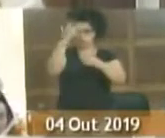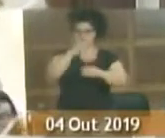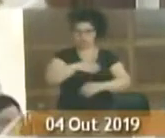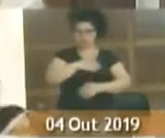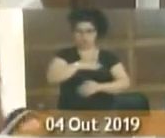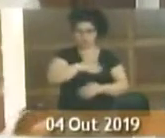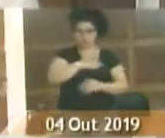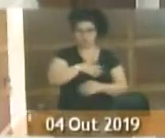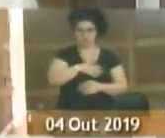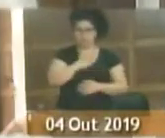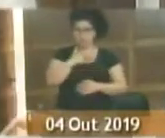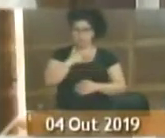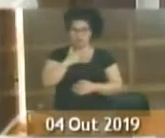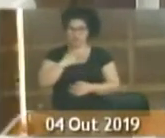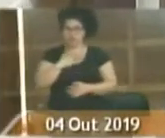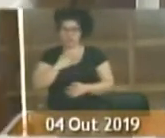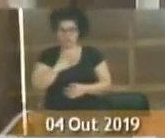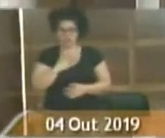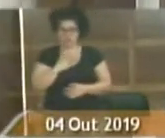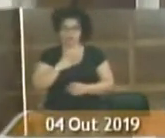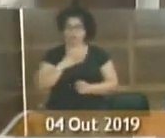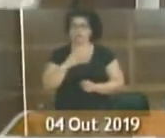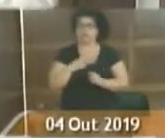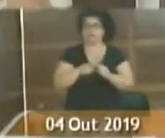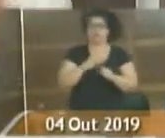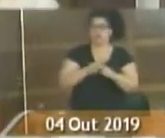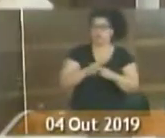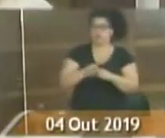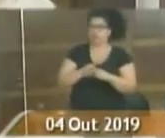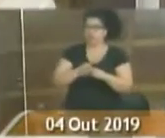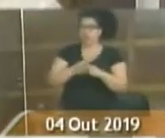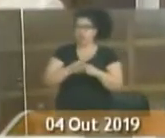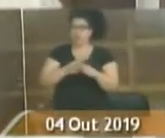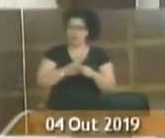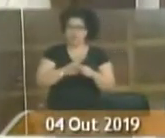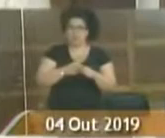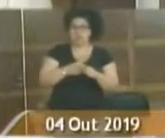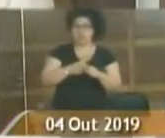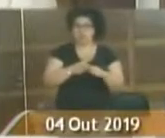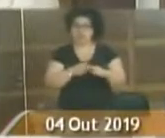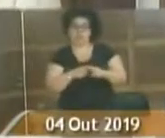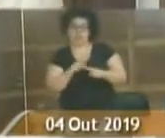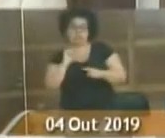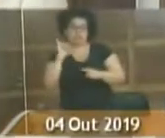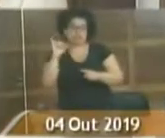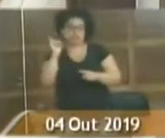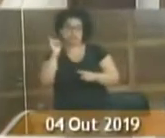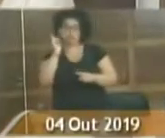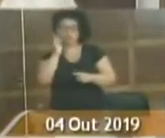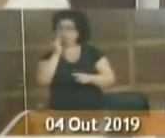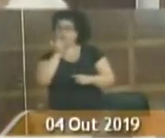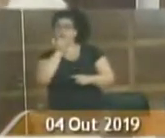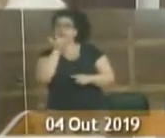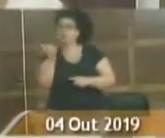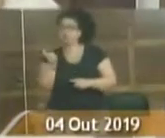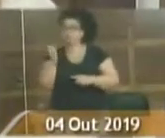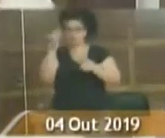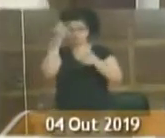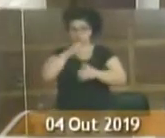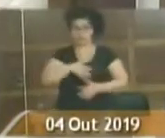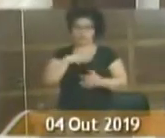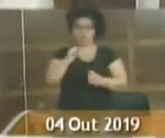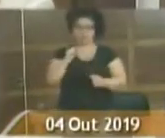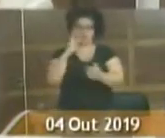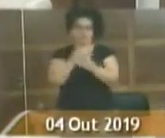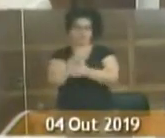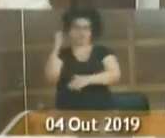naquele momento, tá? Da doença. Por quê? Porque num banho daquele, ele pode te arranhar sem querer.